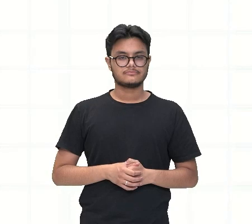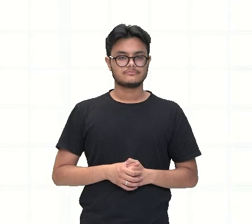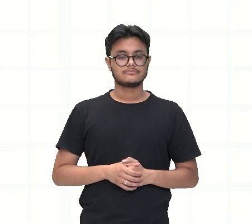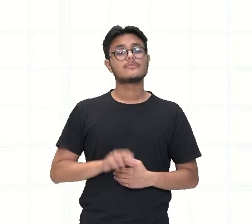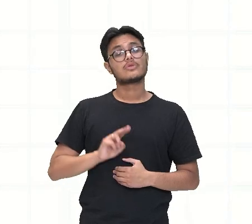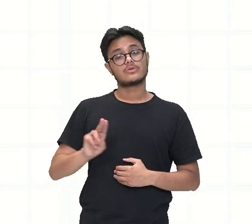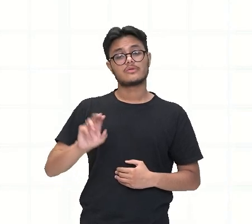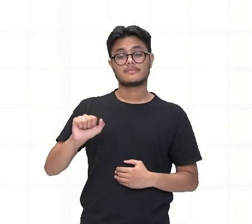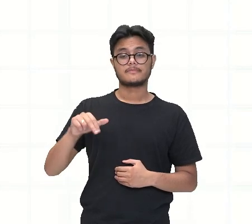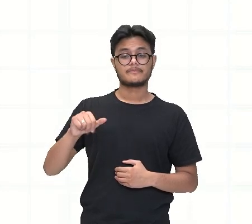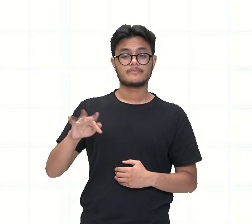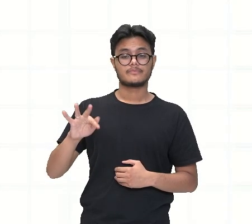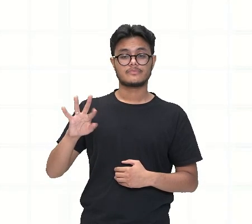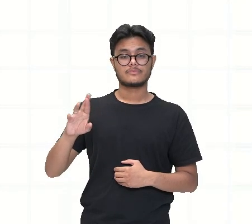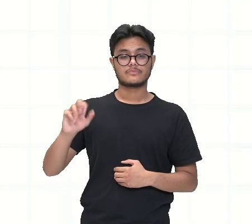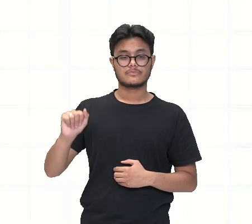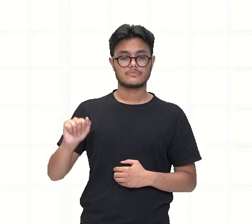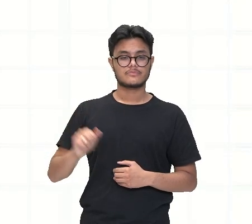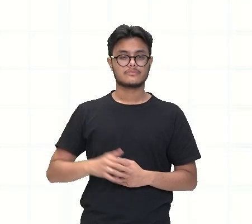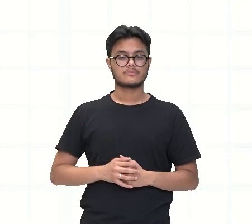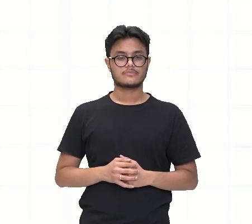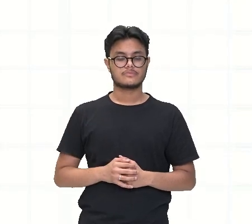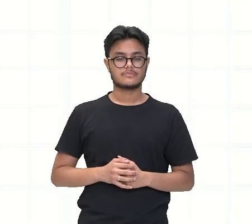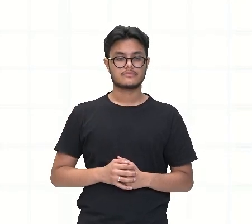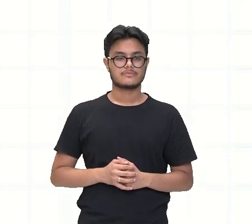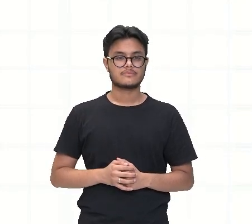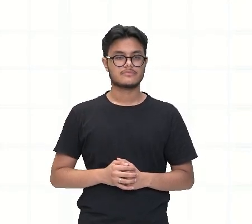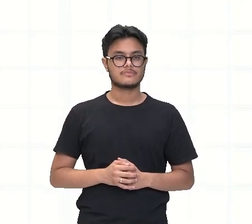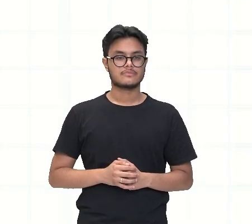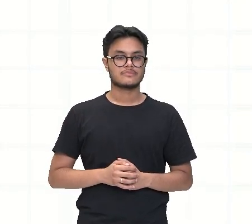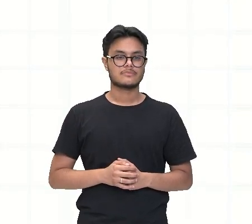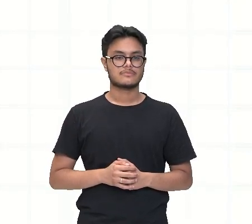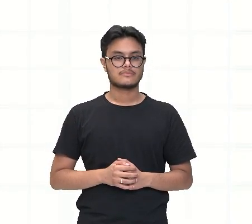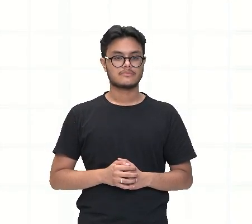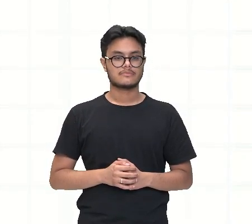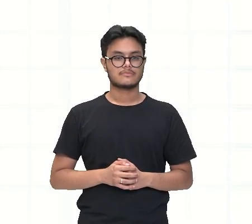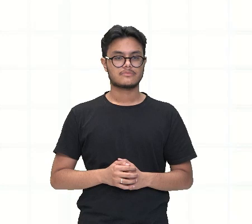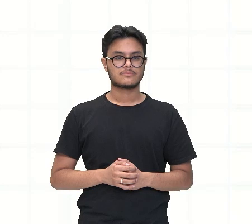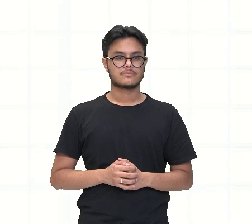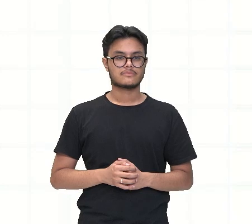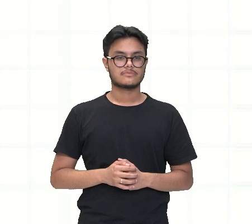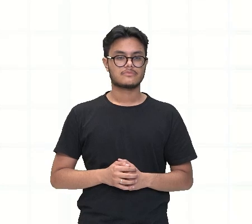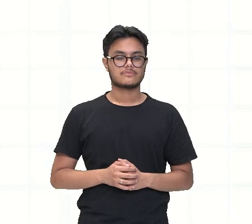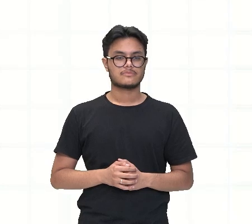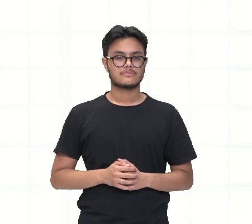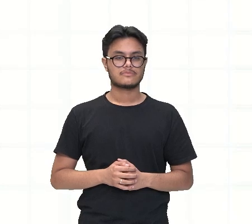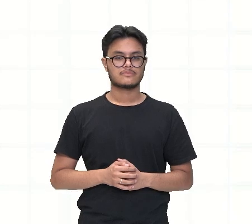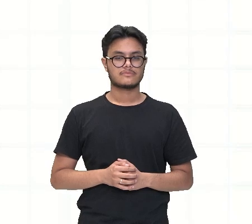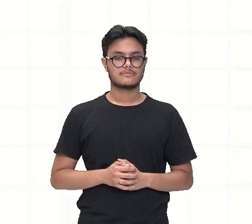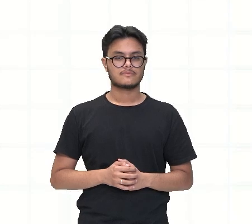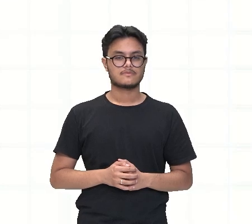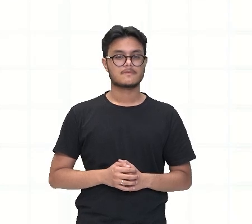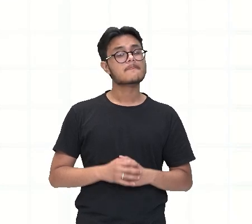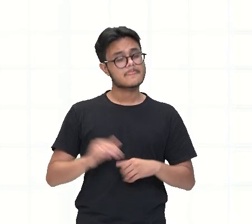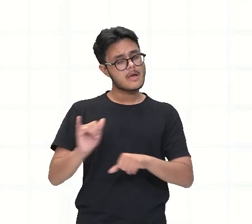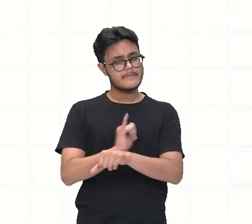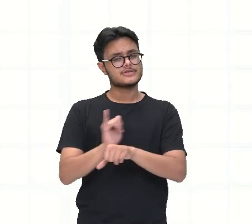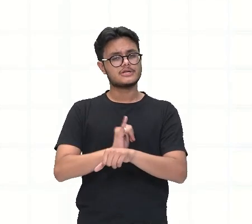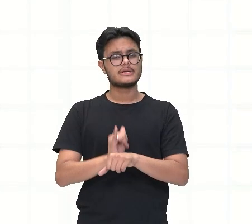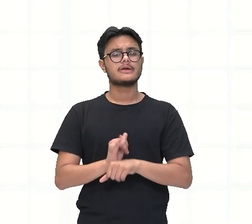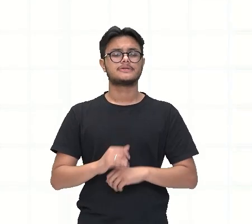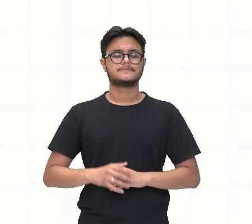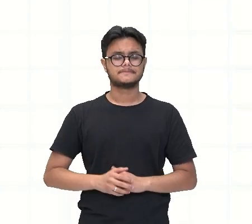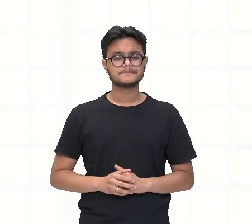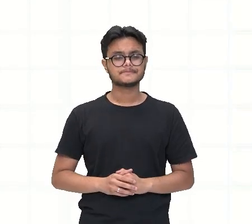ok? Exemplo de anáfora, tá? E aí, isso é uma forma de fazer a